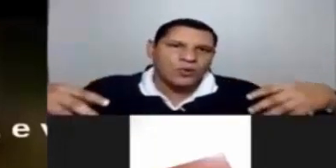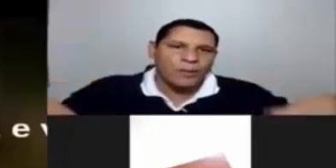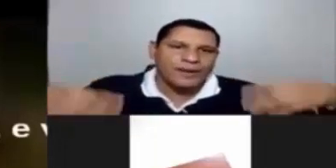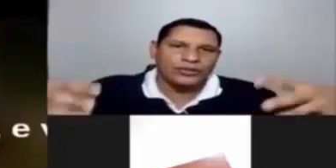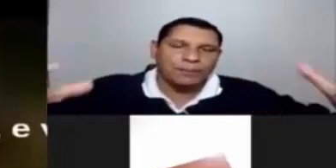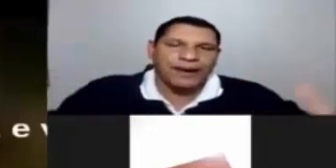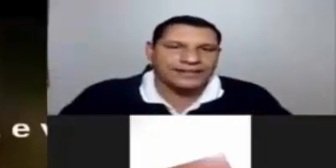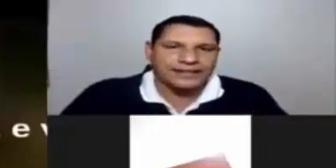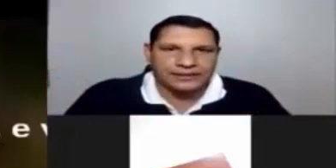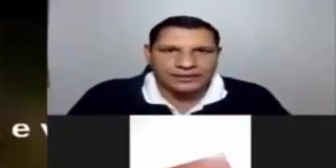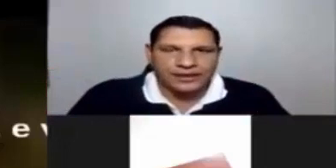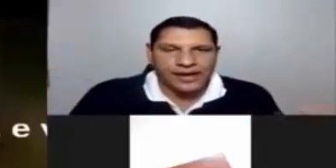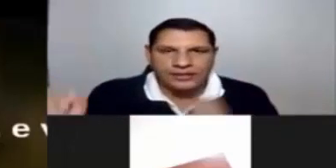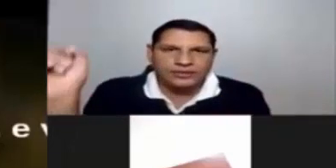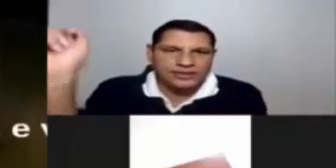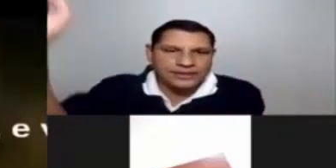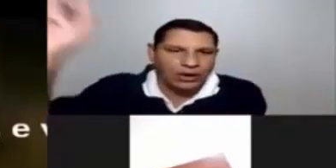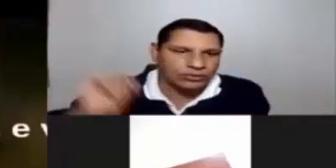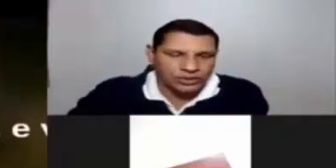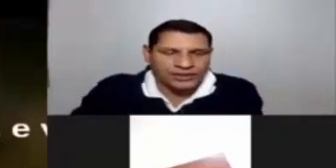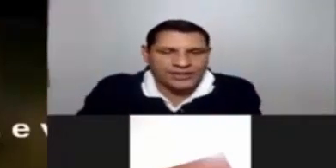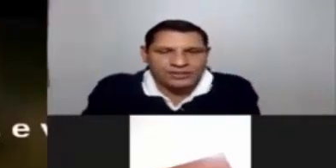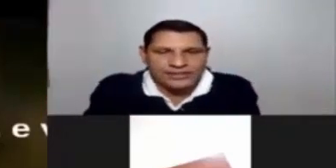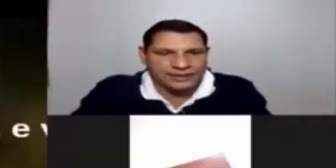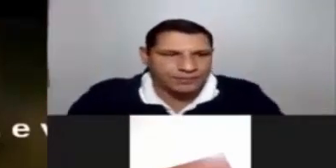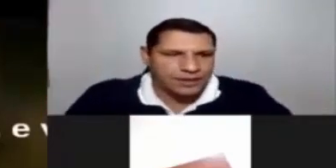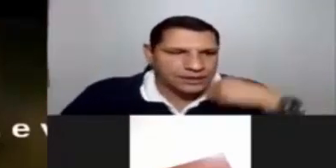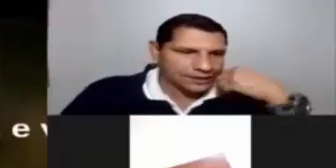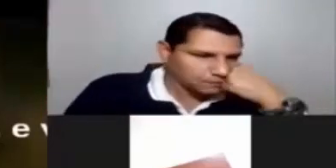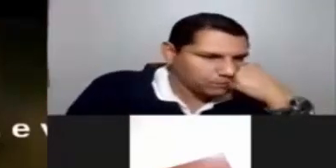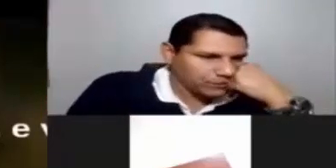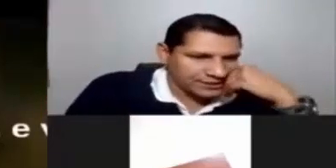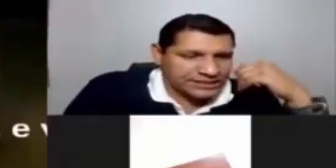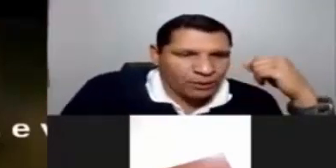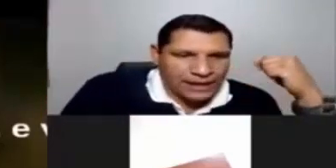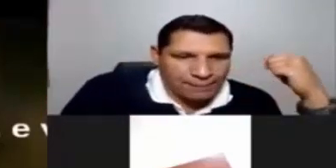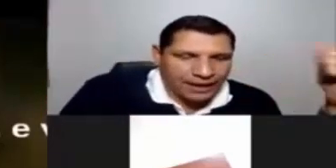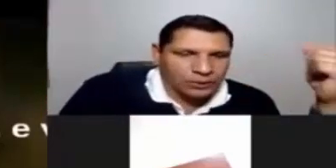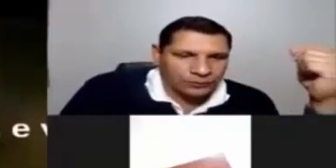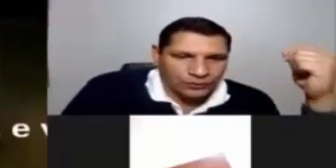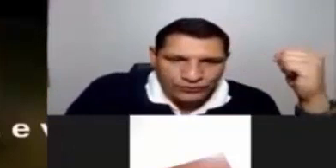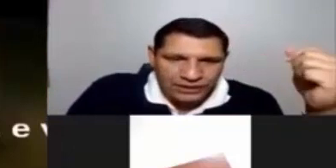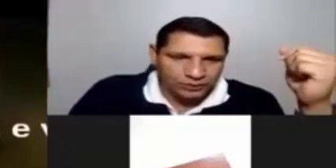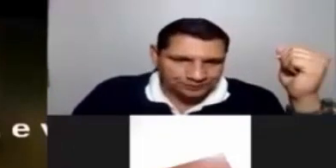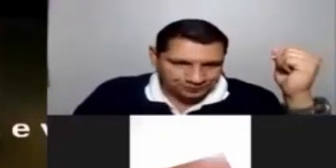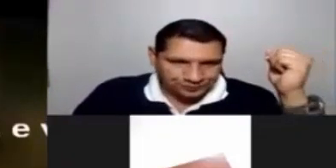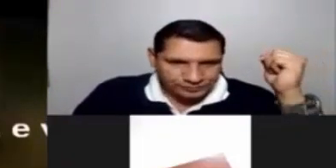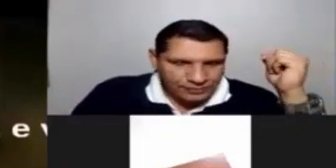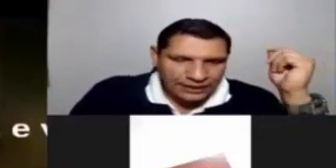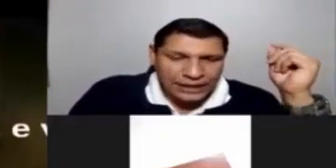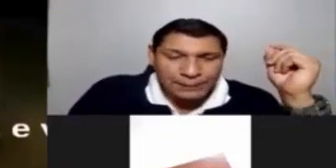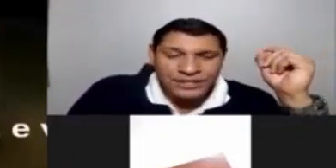um momento de paz ali. É isso que o texto está querendo dizer. Disse, porém, Abraão. Filho,